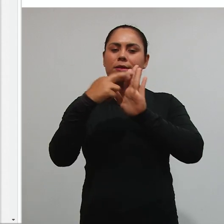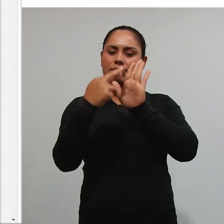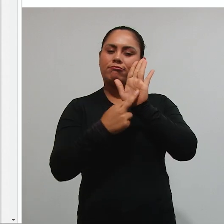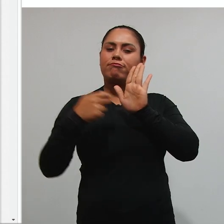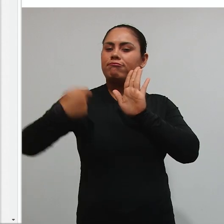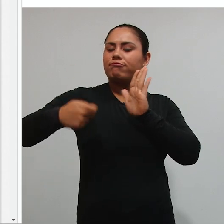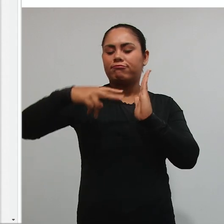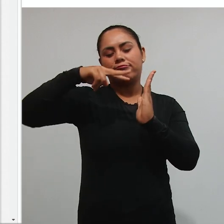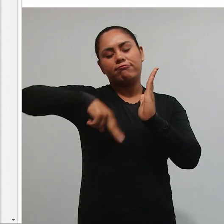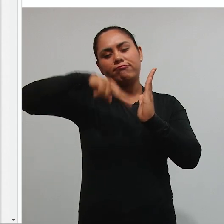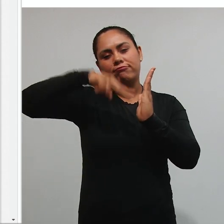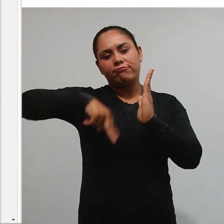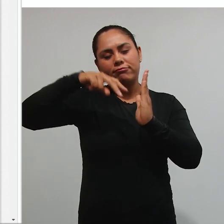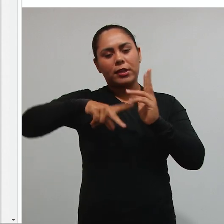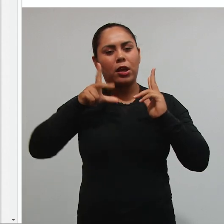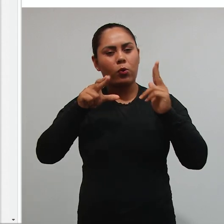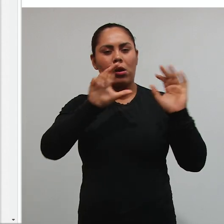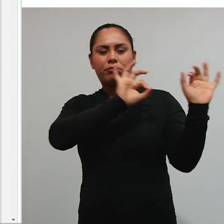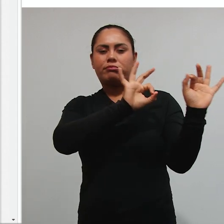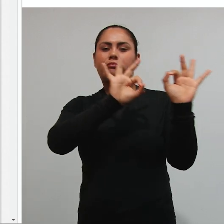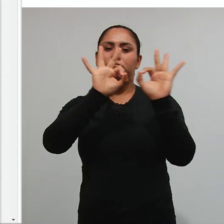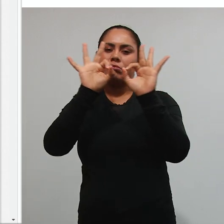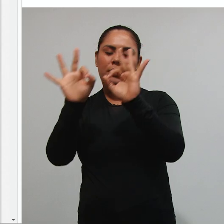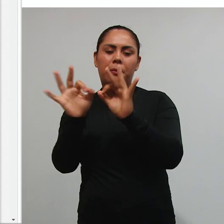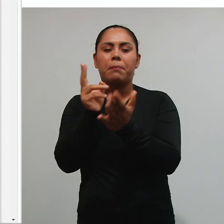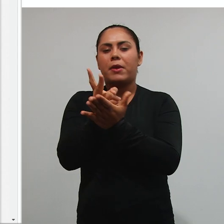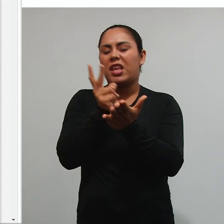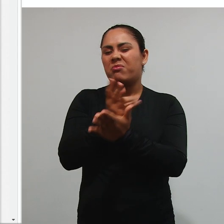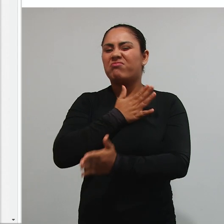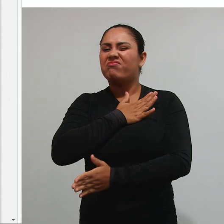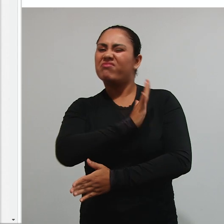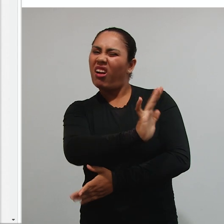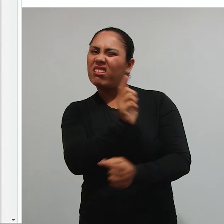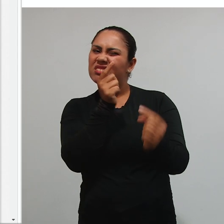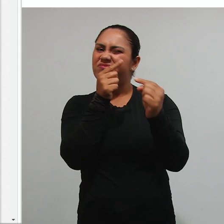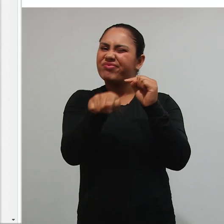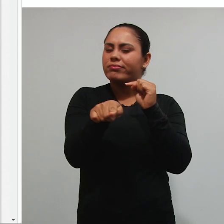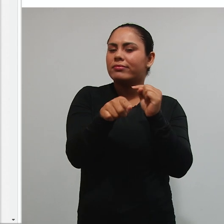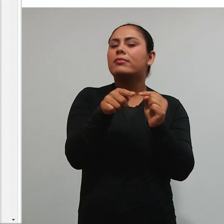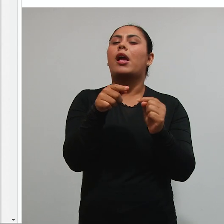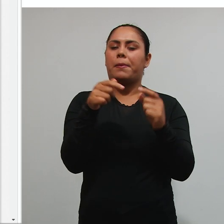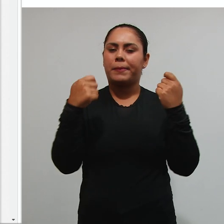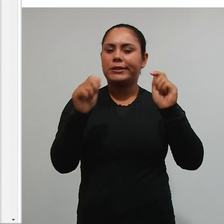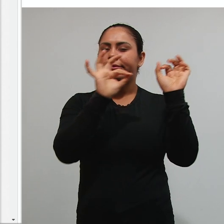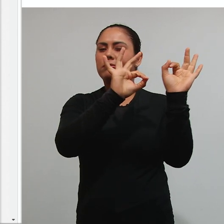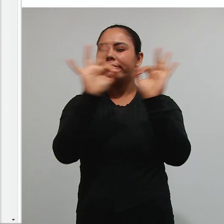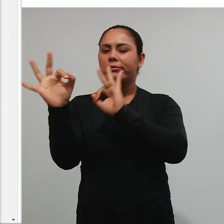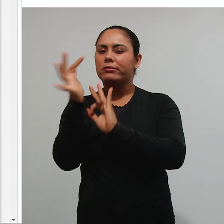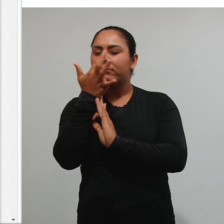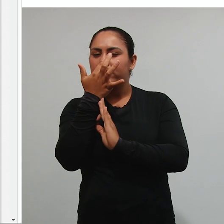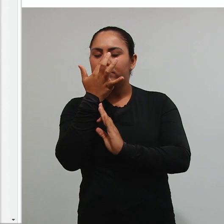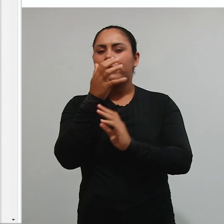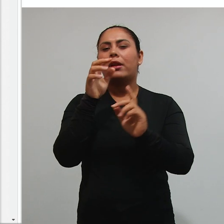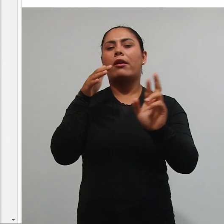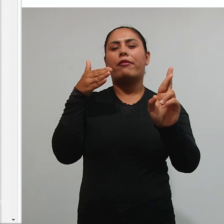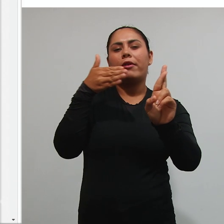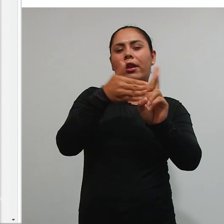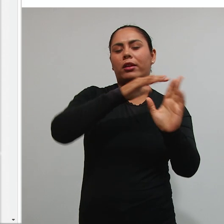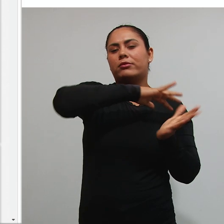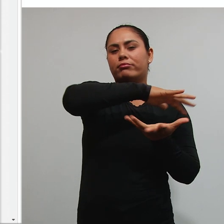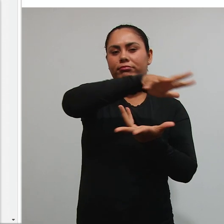ler, né? Igual esses filmes, você tem que assistir. Mesmo que você não goste, mas você tem que assistir para você entender várias referências